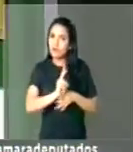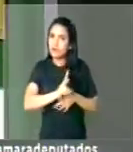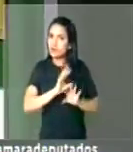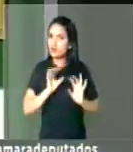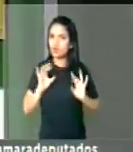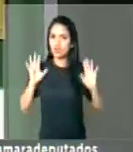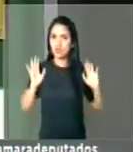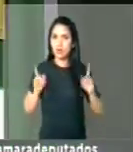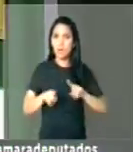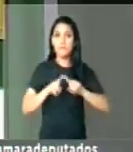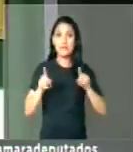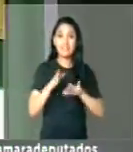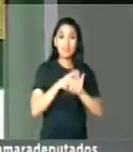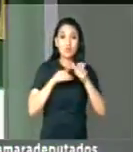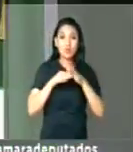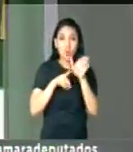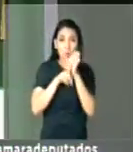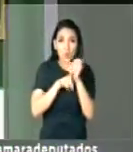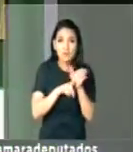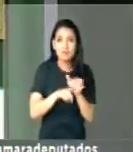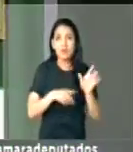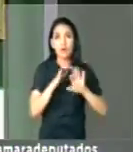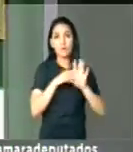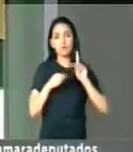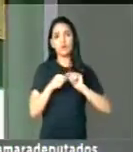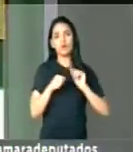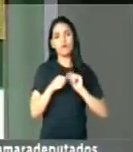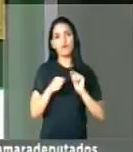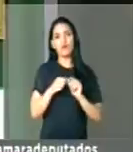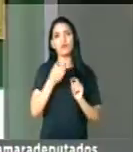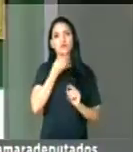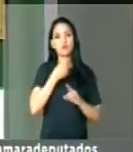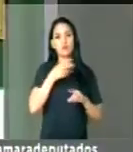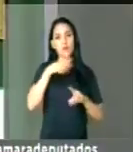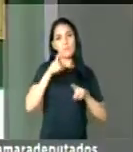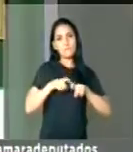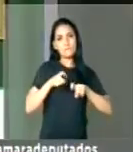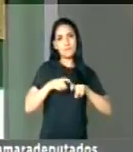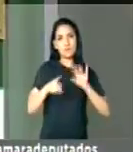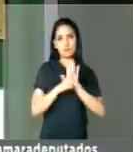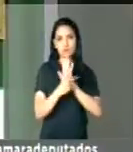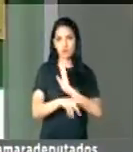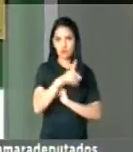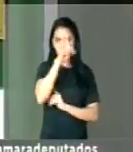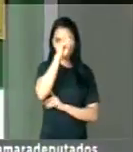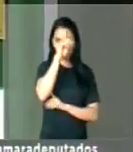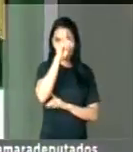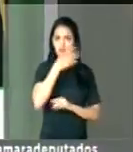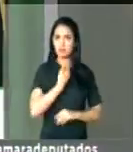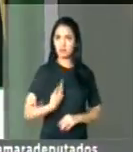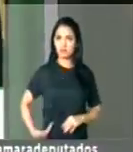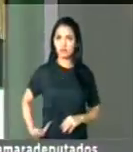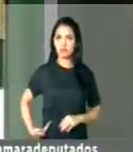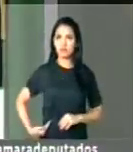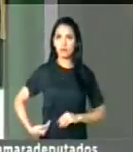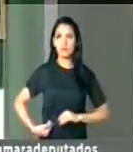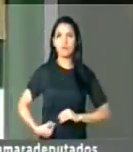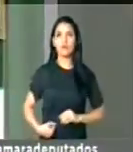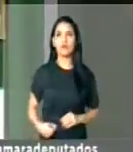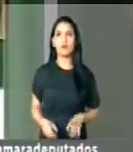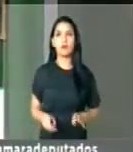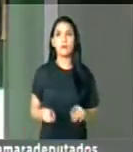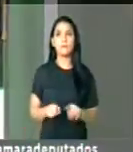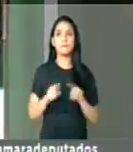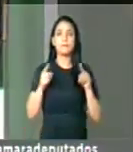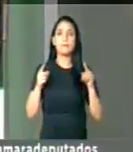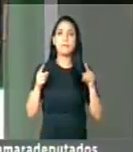Aguiar. Quando disseram que ele teria que ser submetido a um cateterismo e ele teria que passar por um processo de dessensibilização, porque ele é alérgico